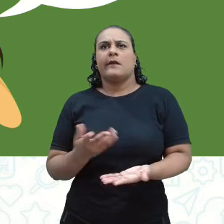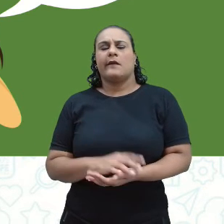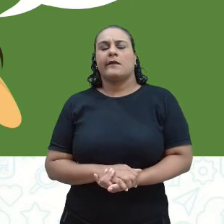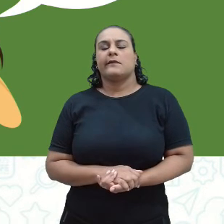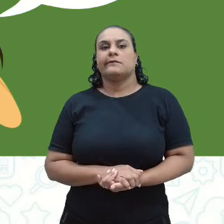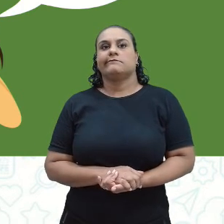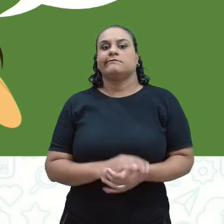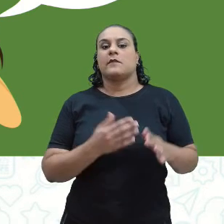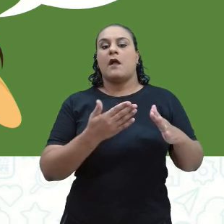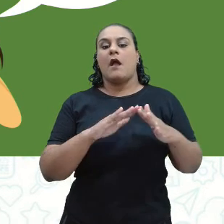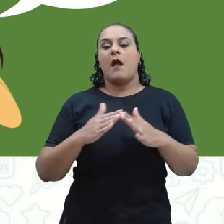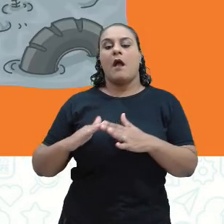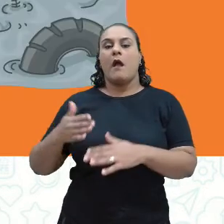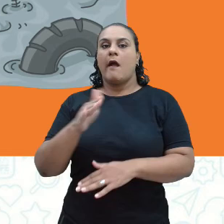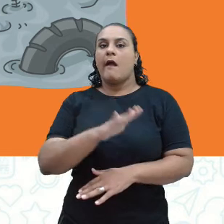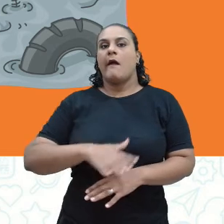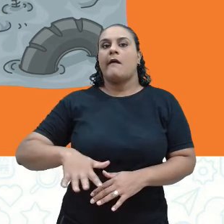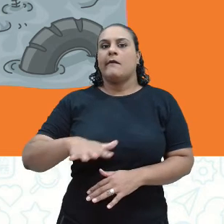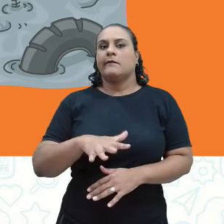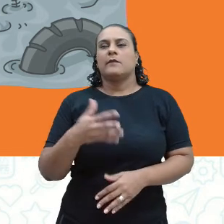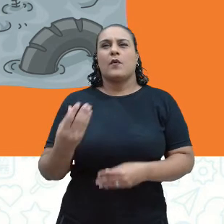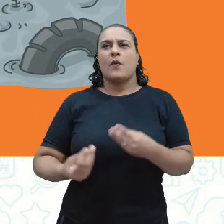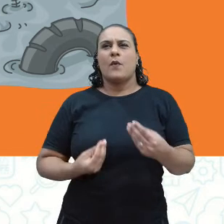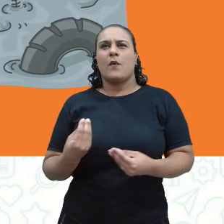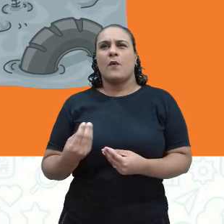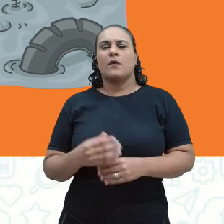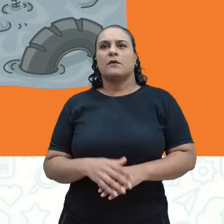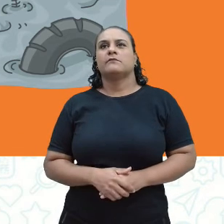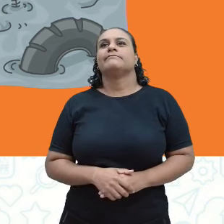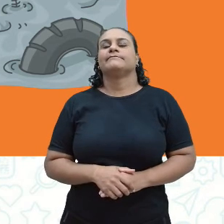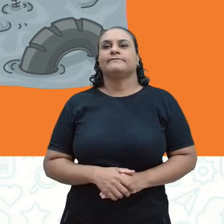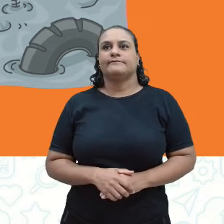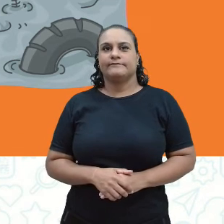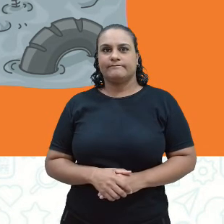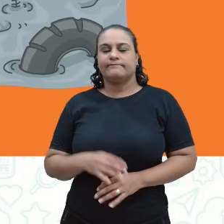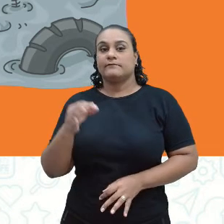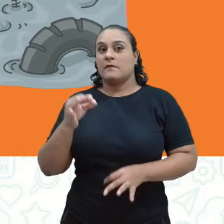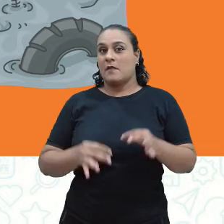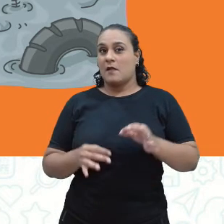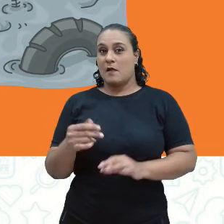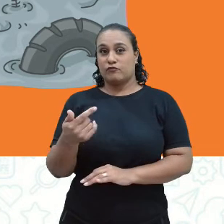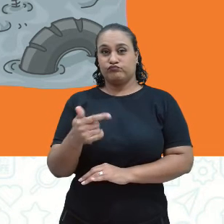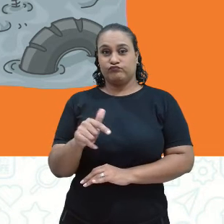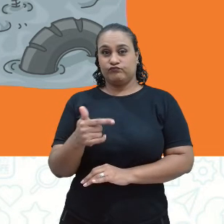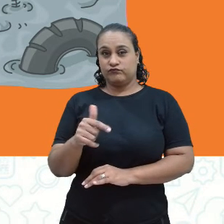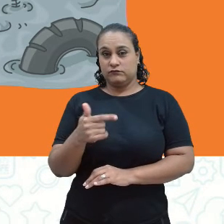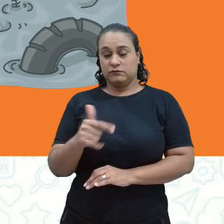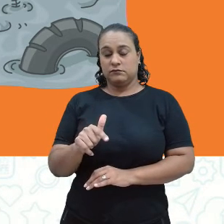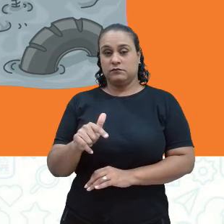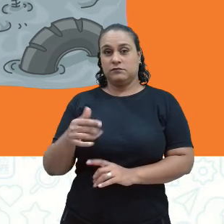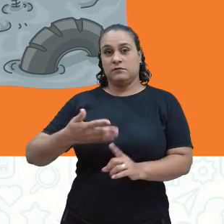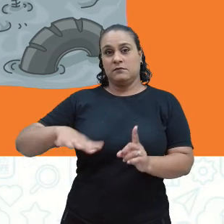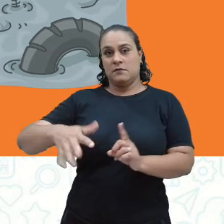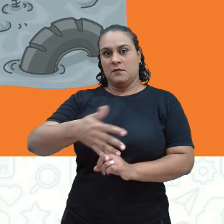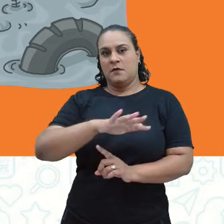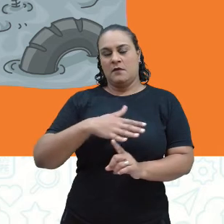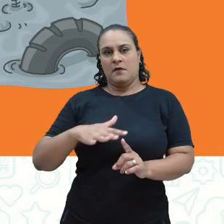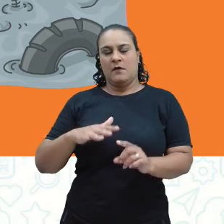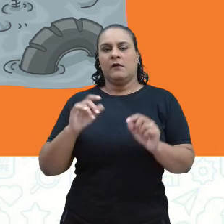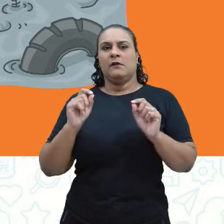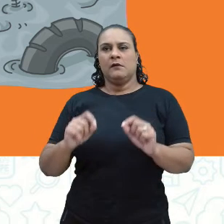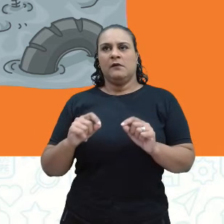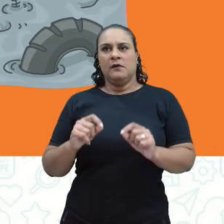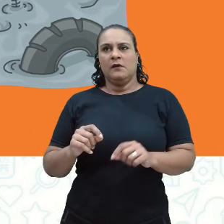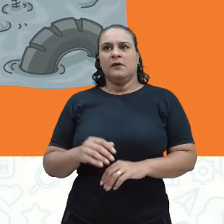área periférica? Como é que será isso, né? São nessas injustiças ambientais, ok?